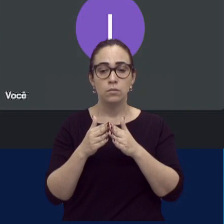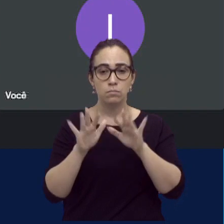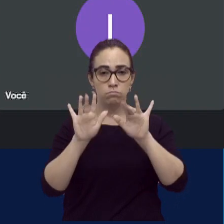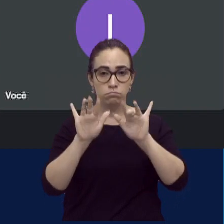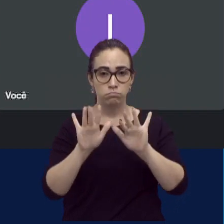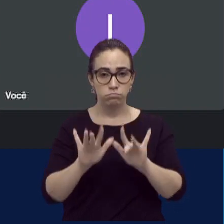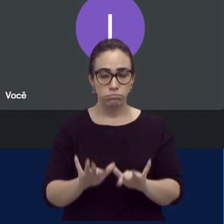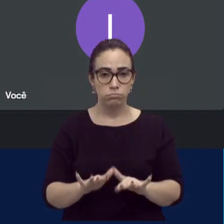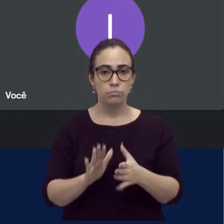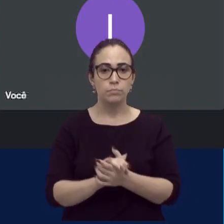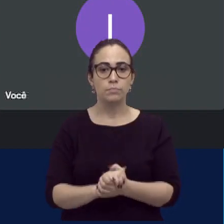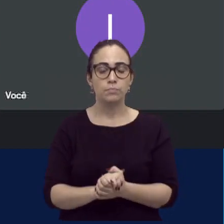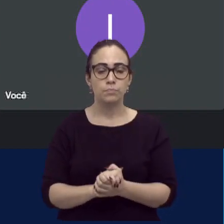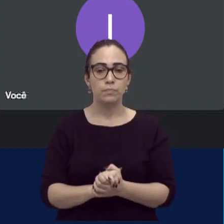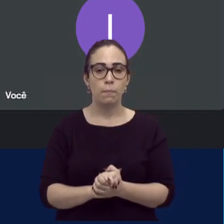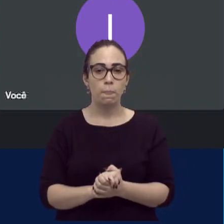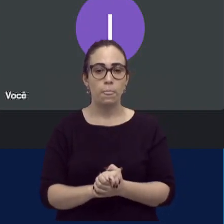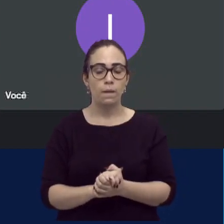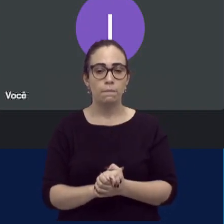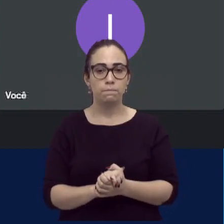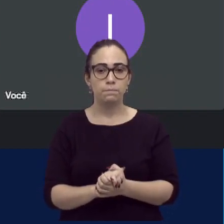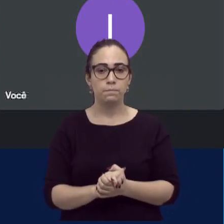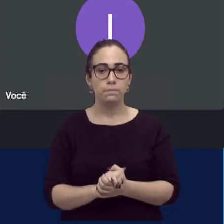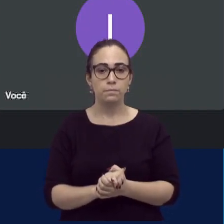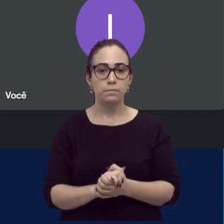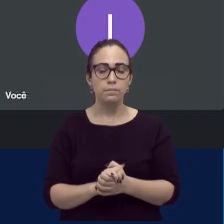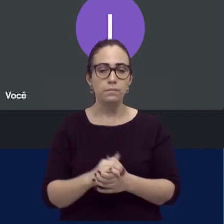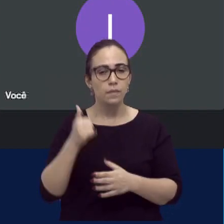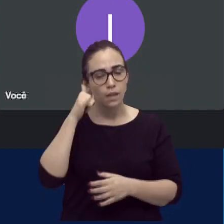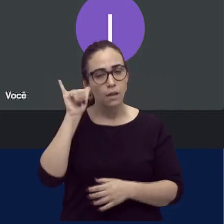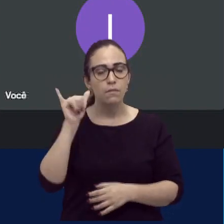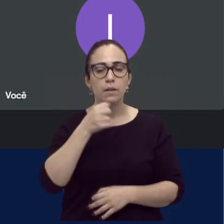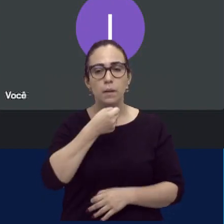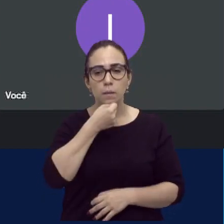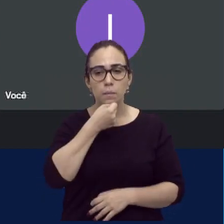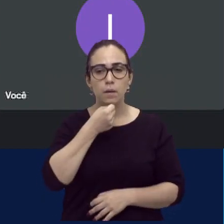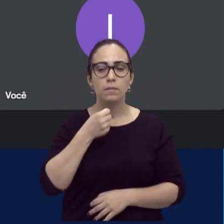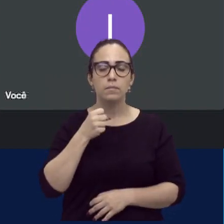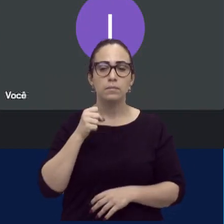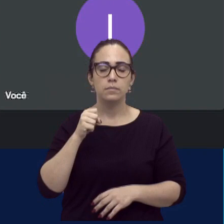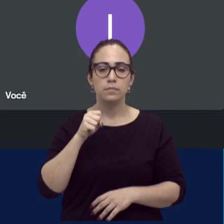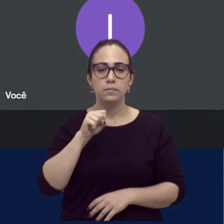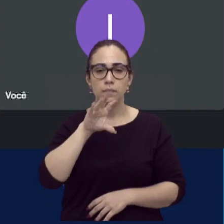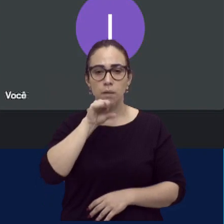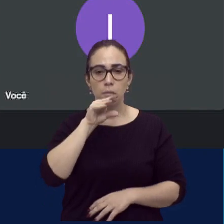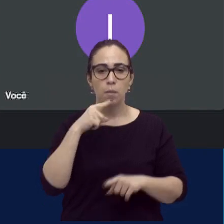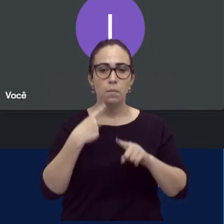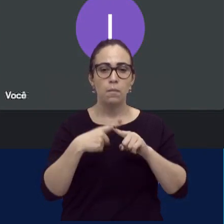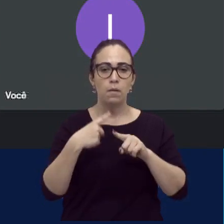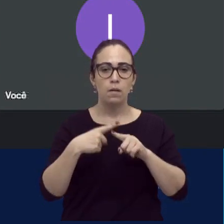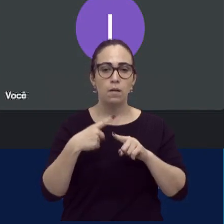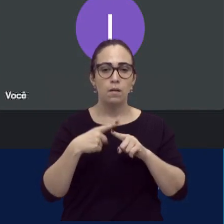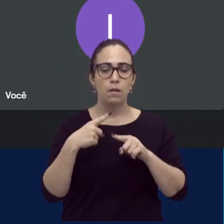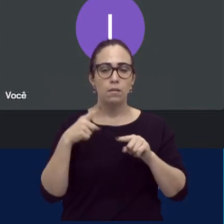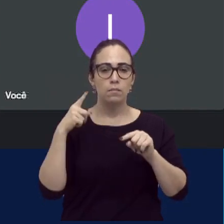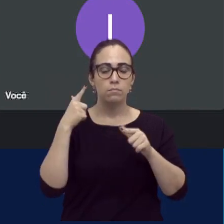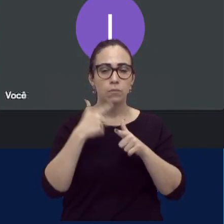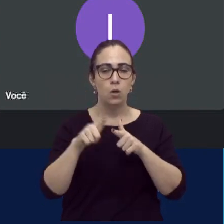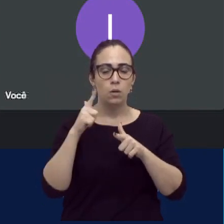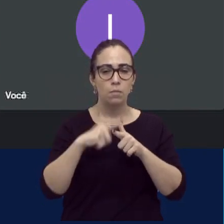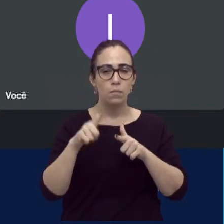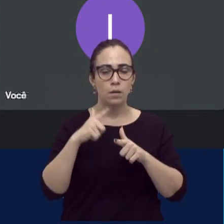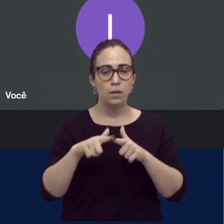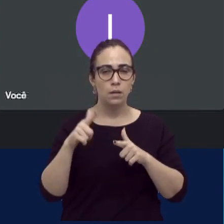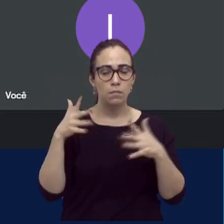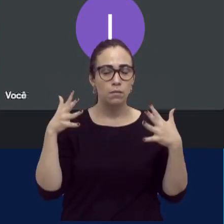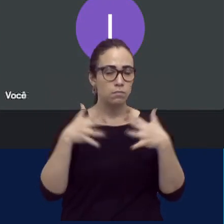escrito, tá? E, então, que não abra o microfone e tudo, porque a gente evita alguns eventuais probleminhas dessa forma. E a gente